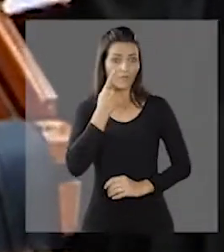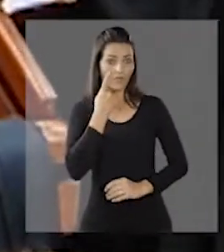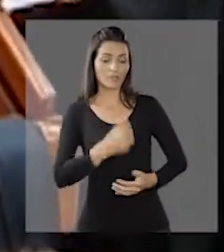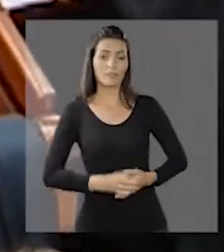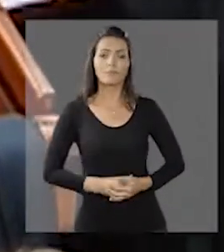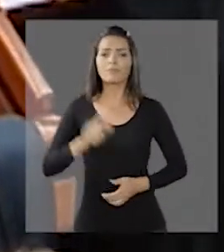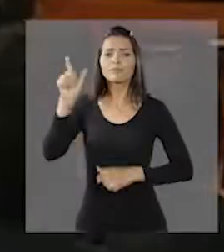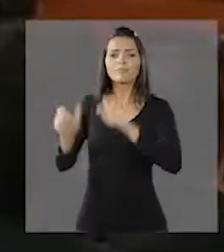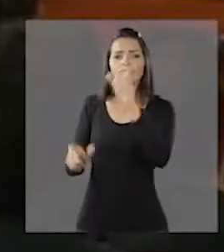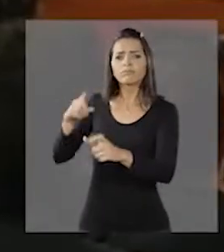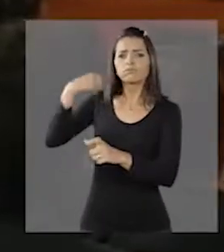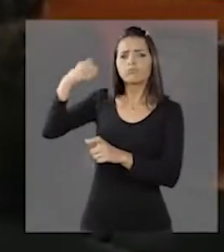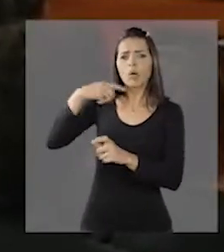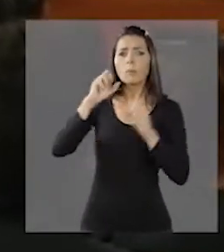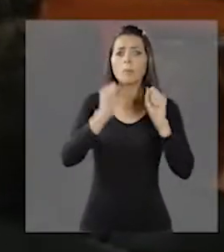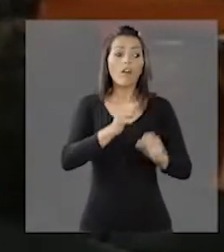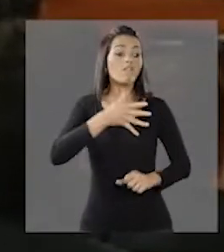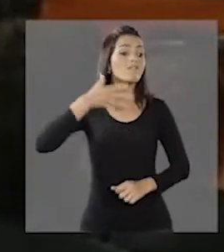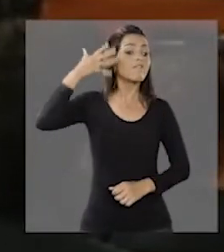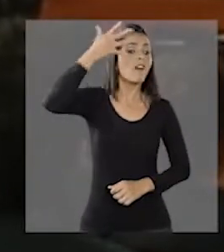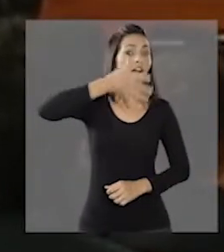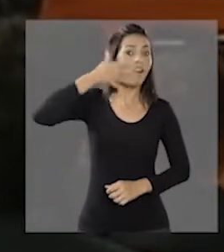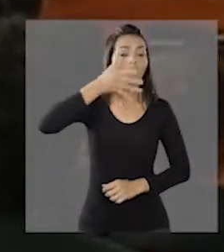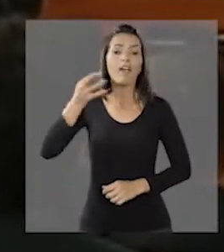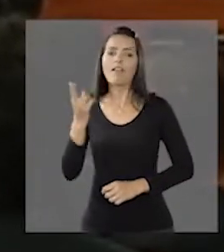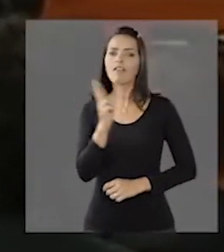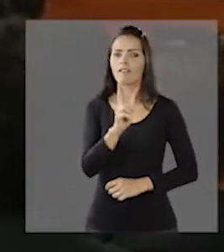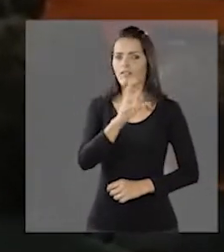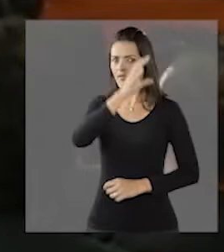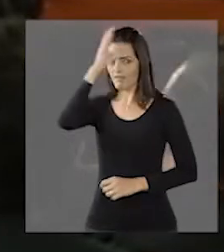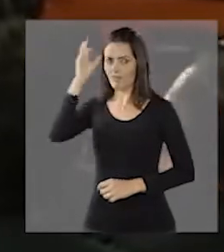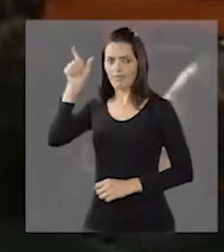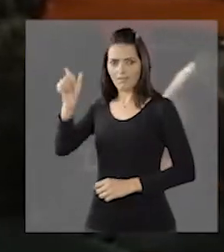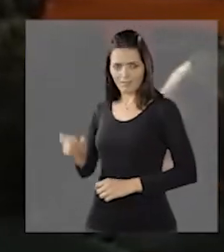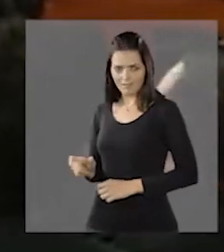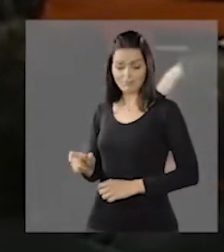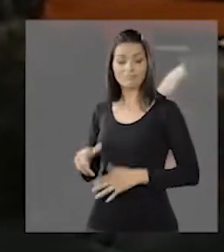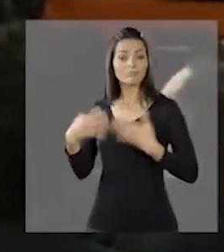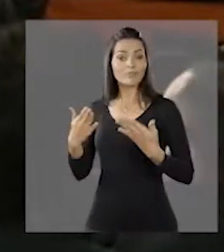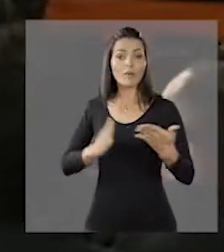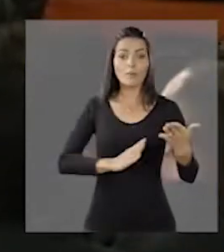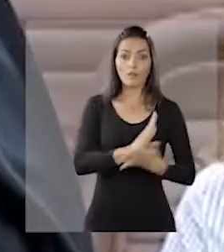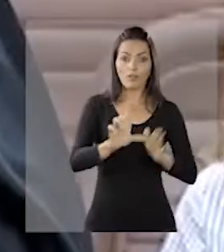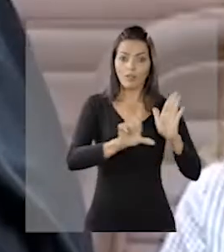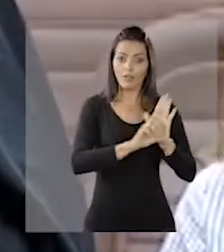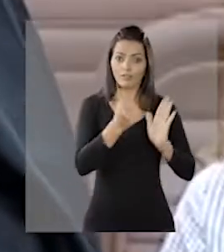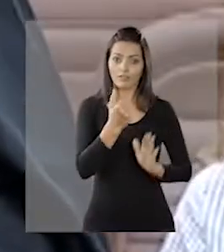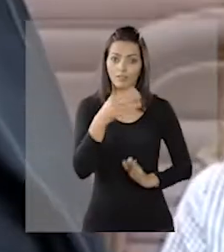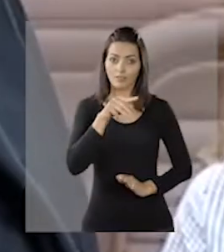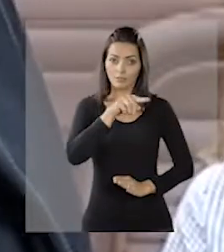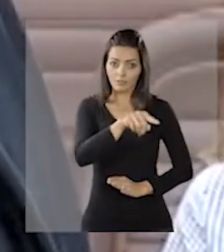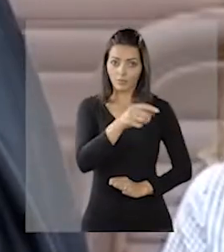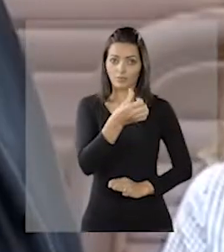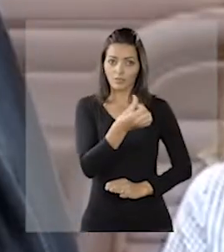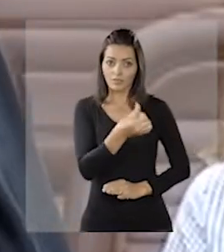profissional da advocacia pode falar em um processo, ele dá voz ao seu cliente. E com a aprovação da Lei